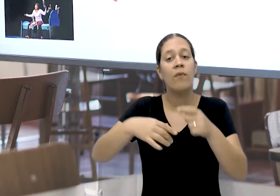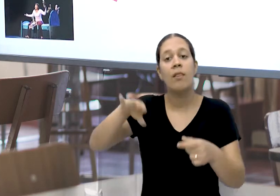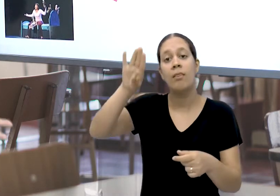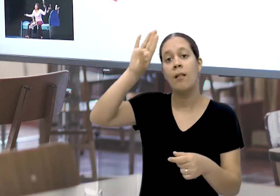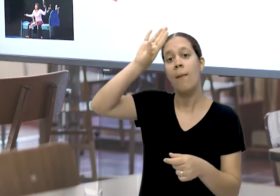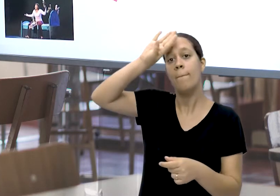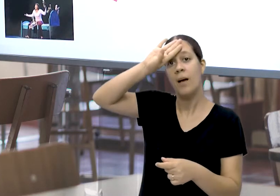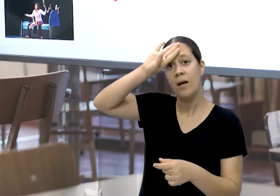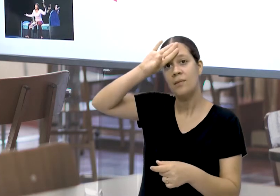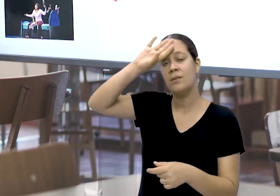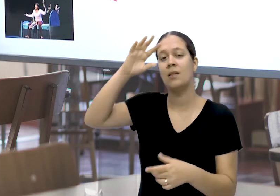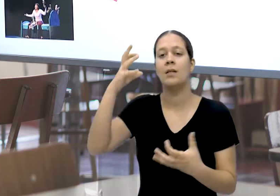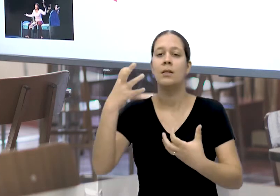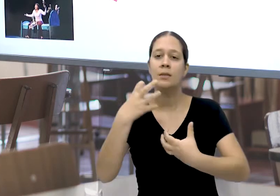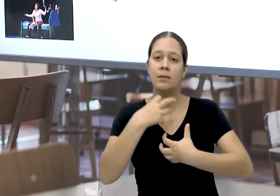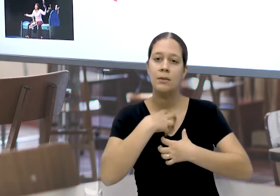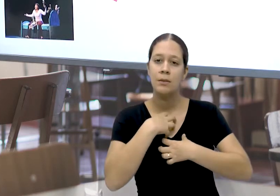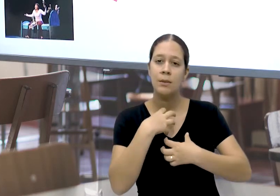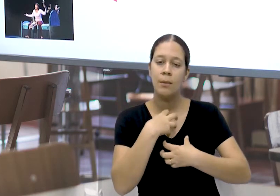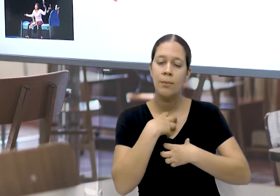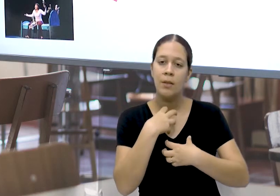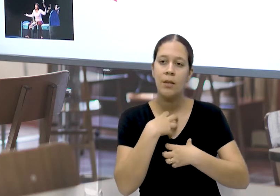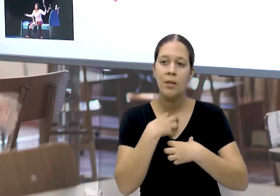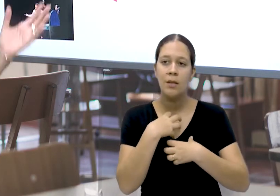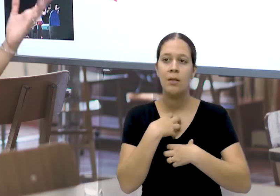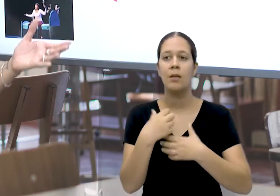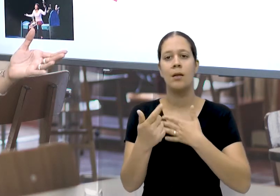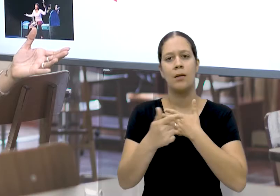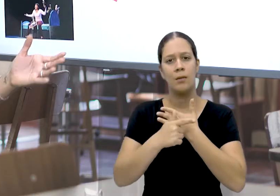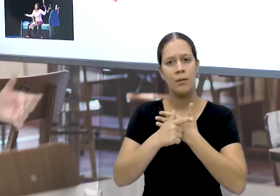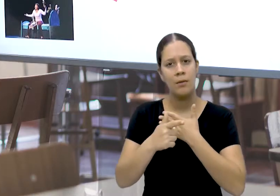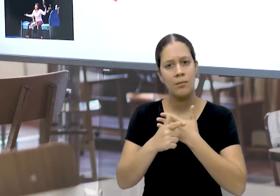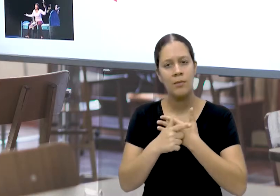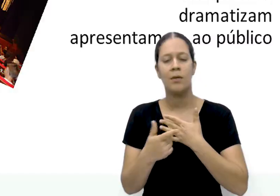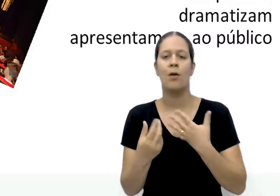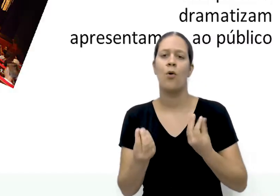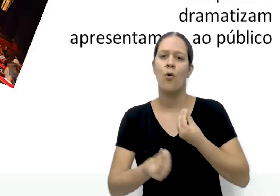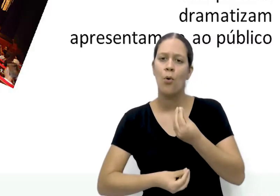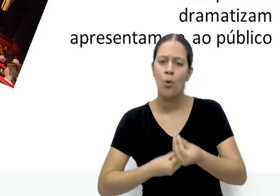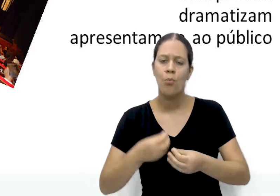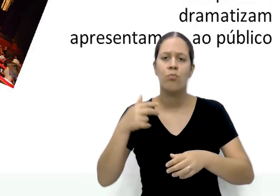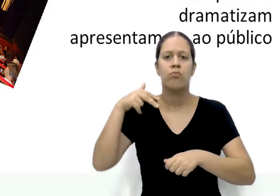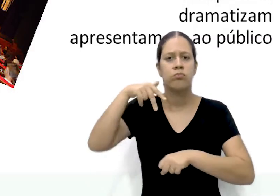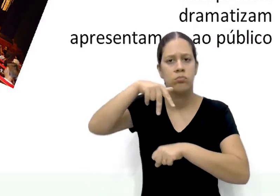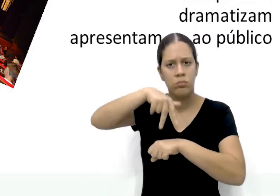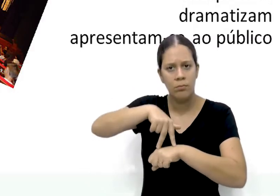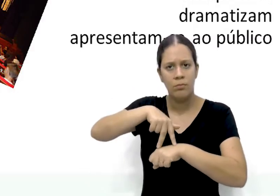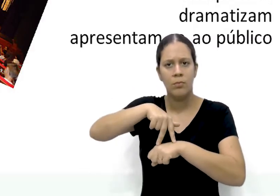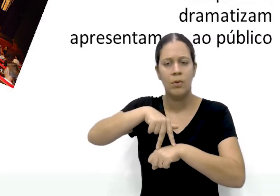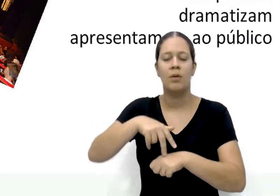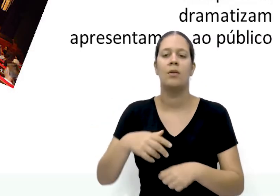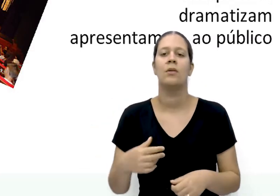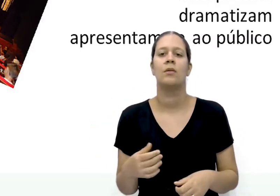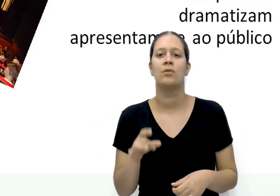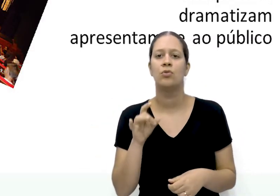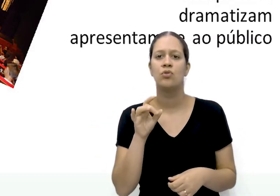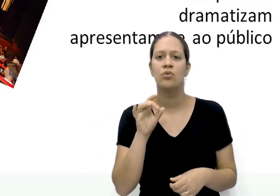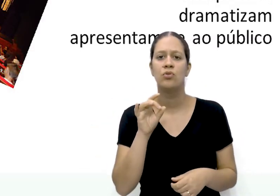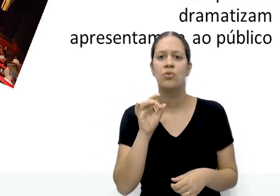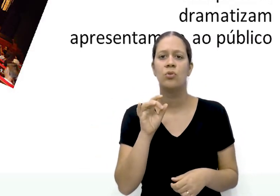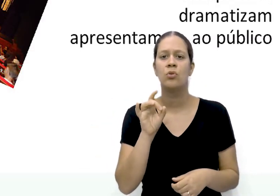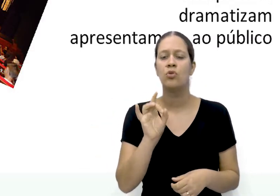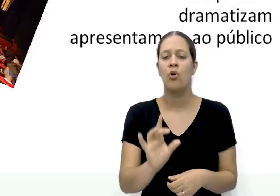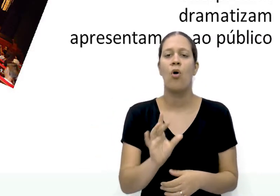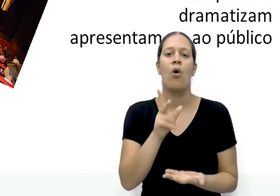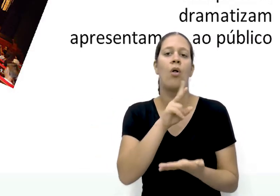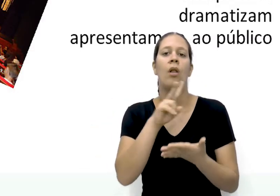tem que colocar ação nessa leitura. E, por fim, você vai se apresentar ao público. Esse público pode ser o seu